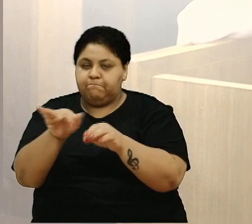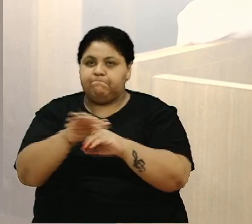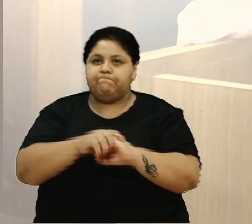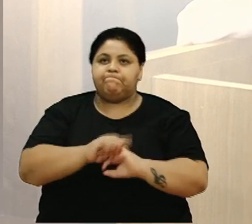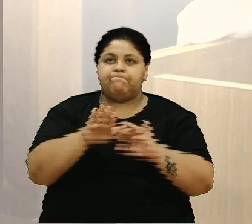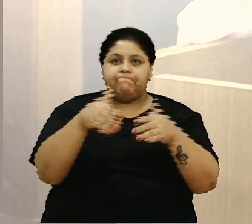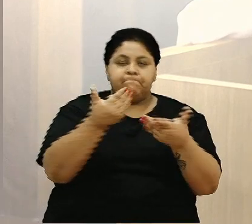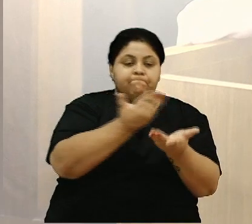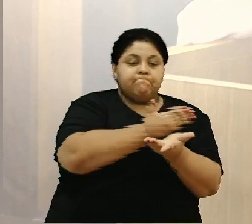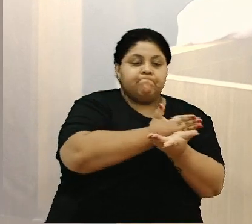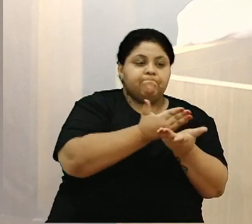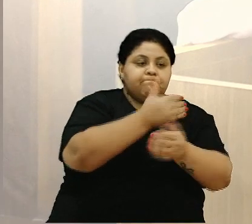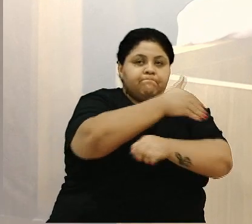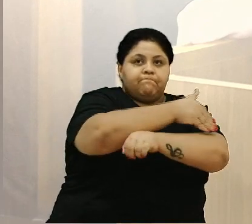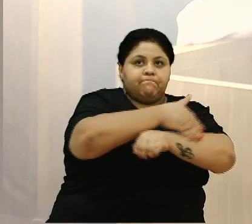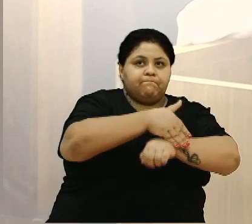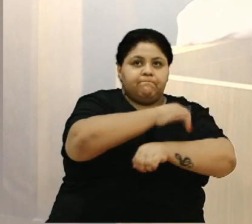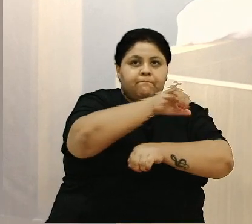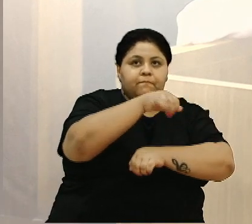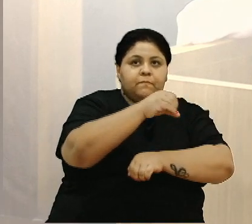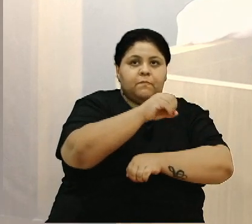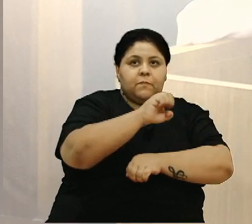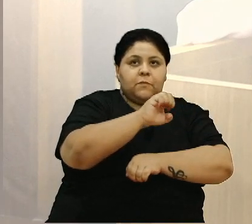ela inicia na rua José Casara,